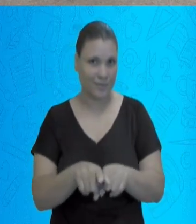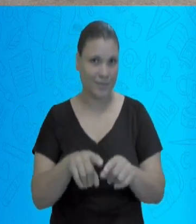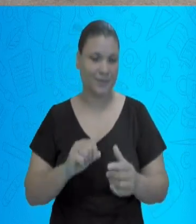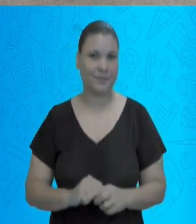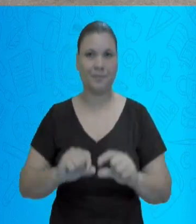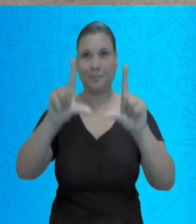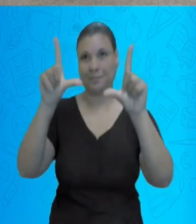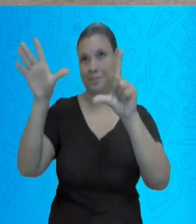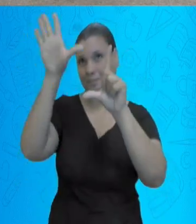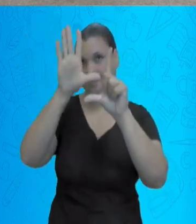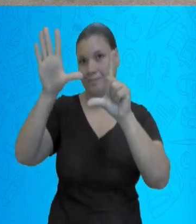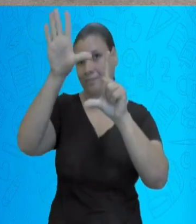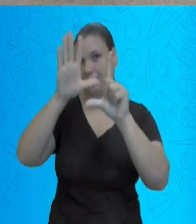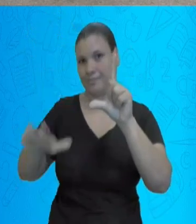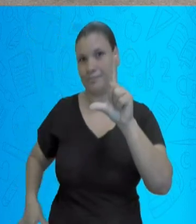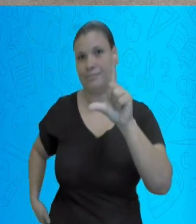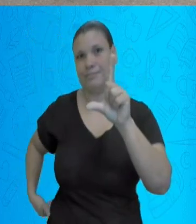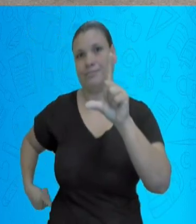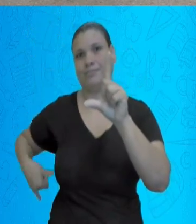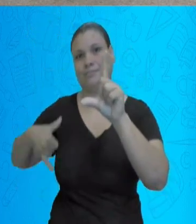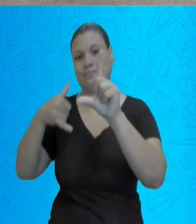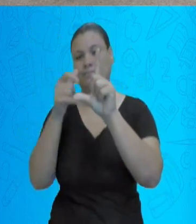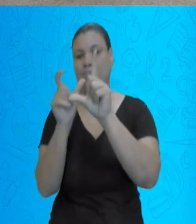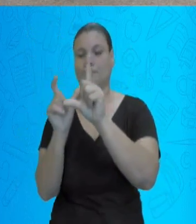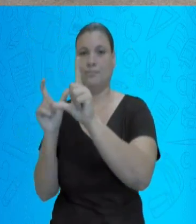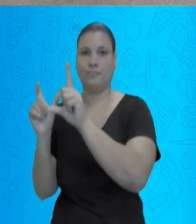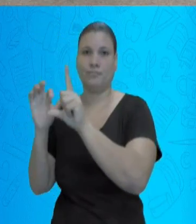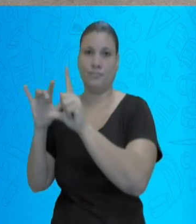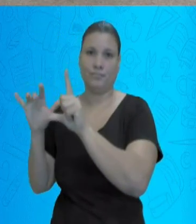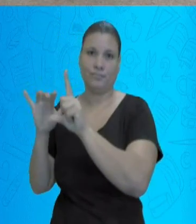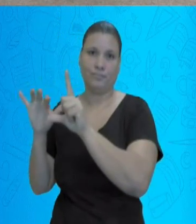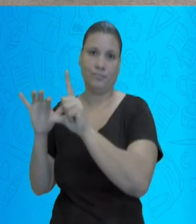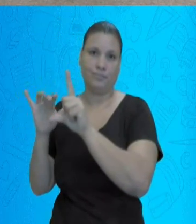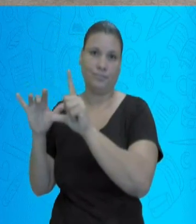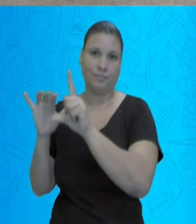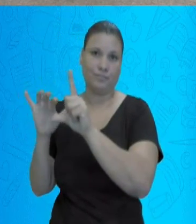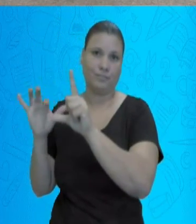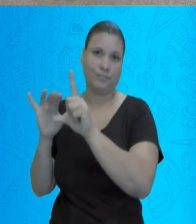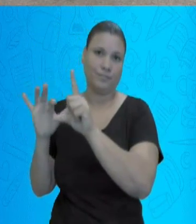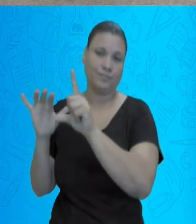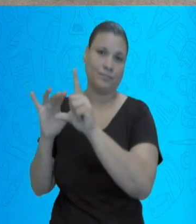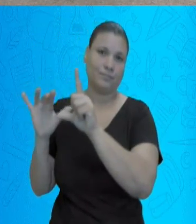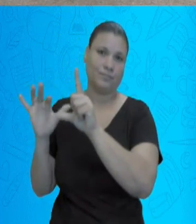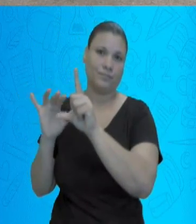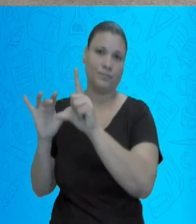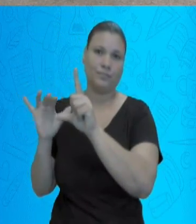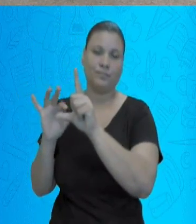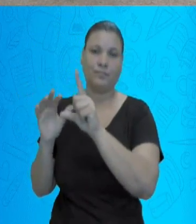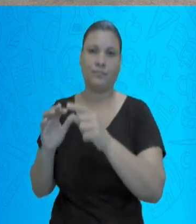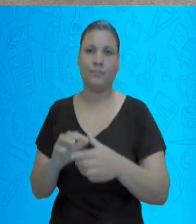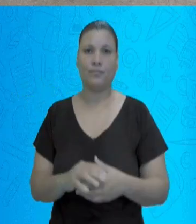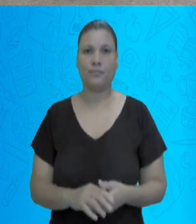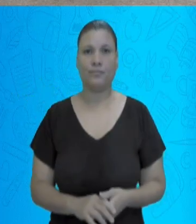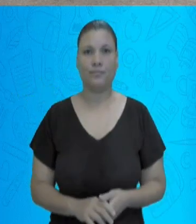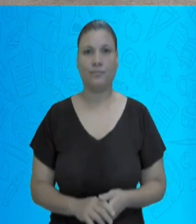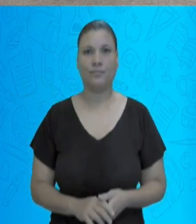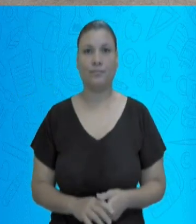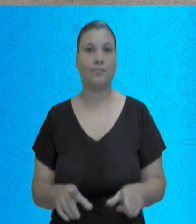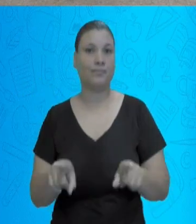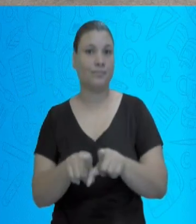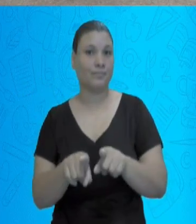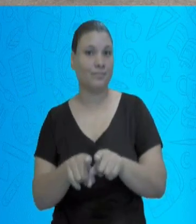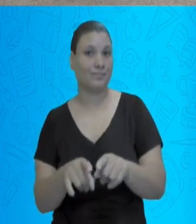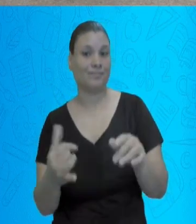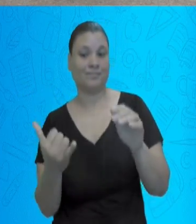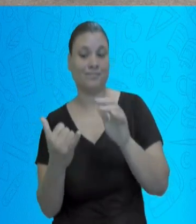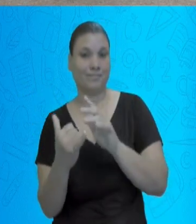acessar a nossa plataforma SMED-GV, basta apontar a câmera do seu celular na imagem que aparece no canto da tela. E